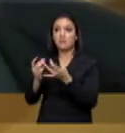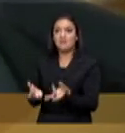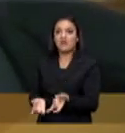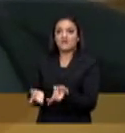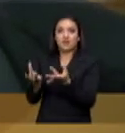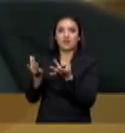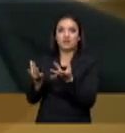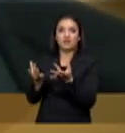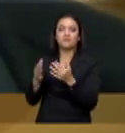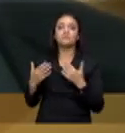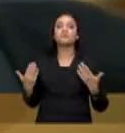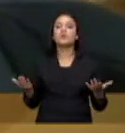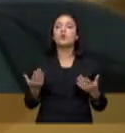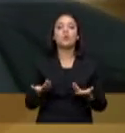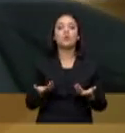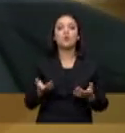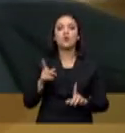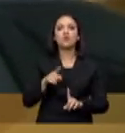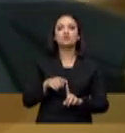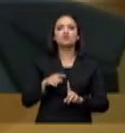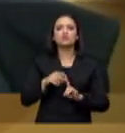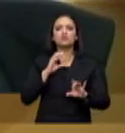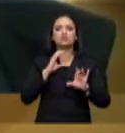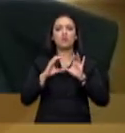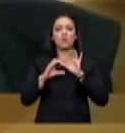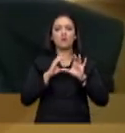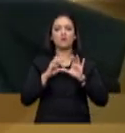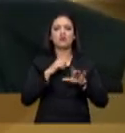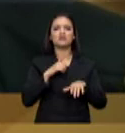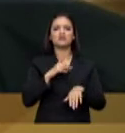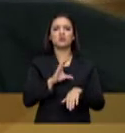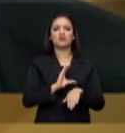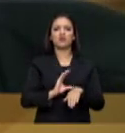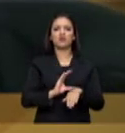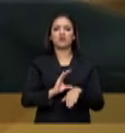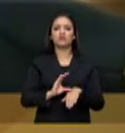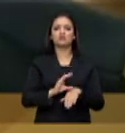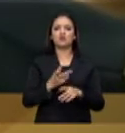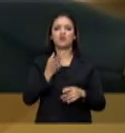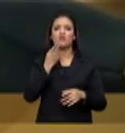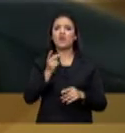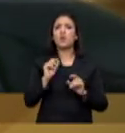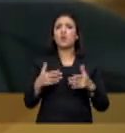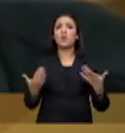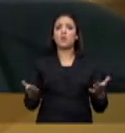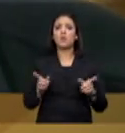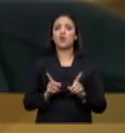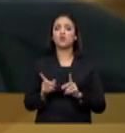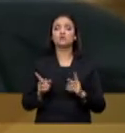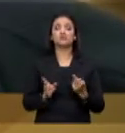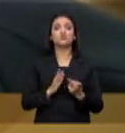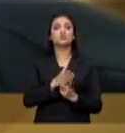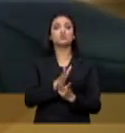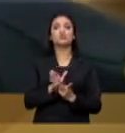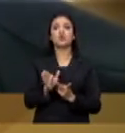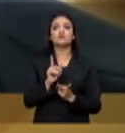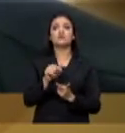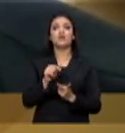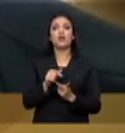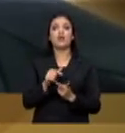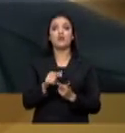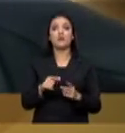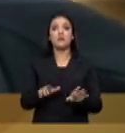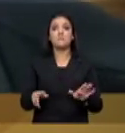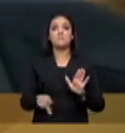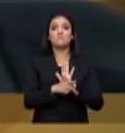de comunicação social espera o constituinte que aconteça no espaço reservado das